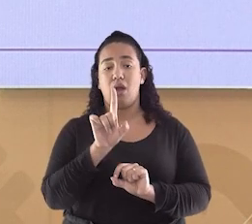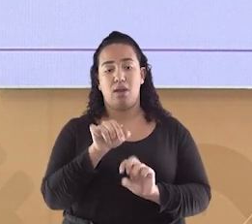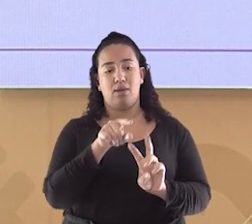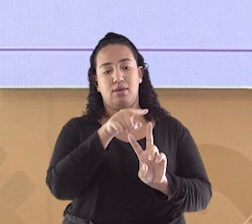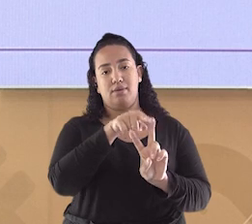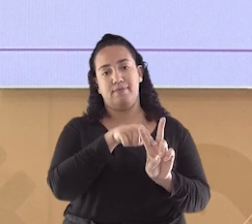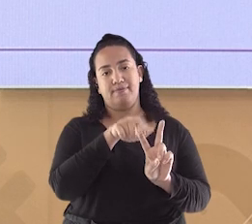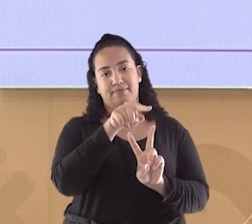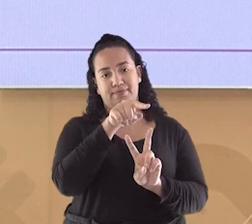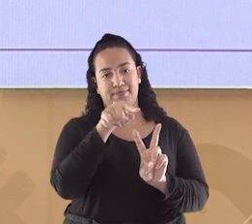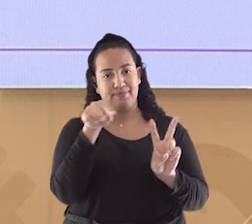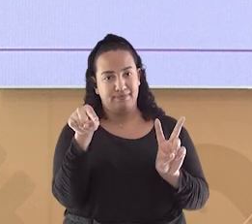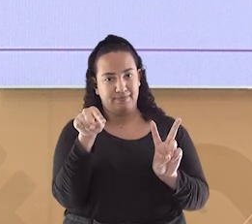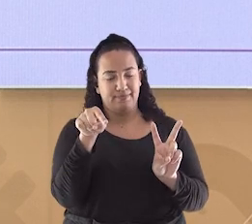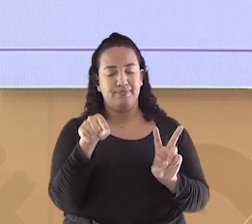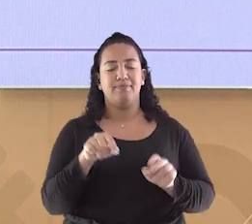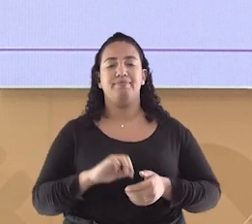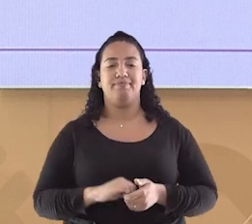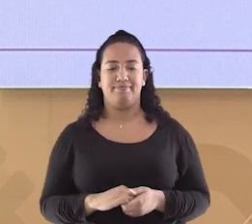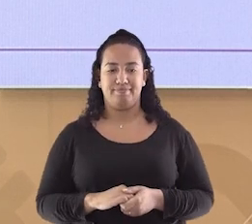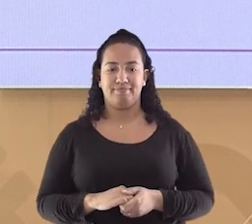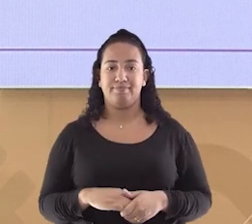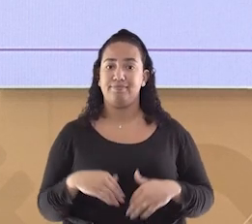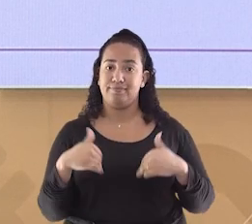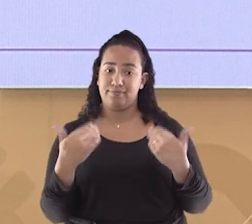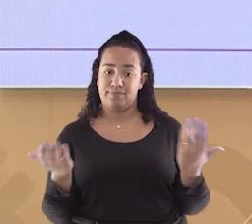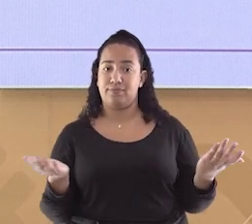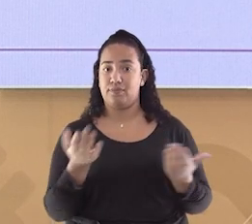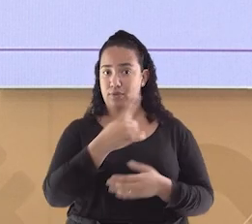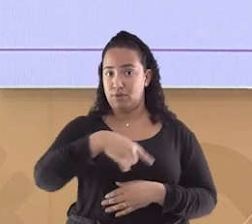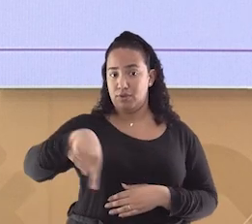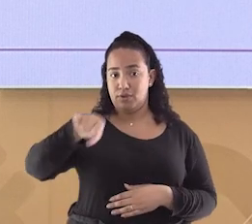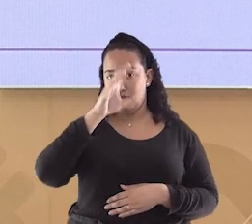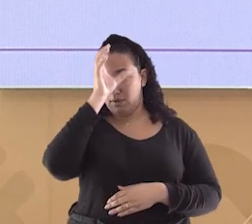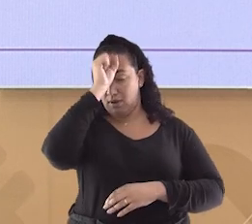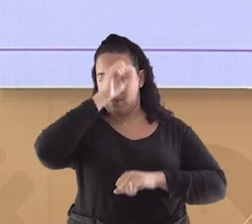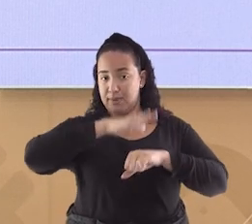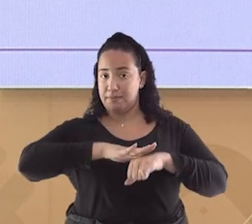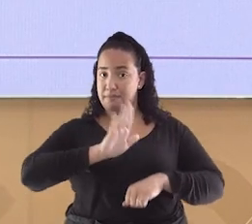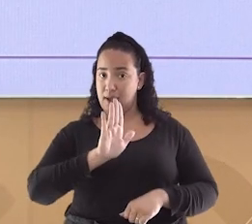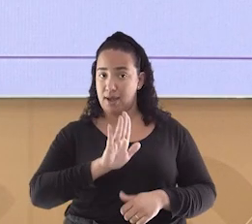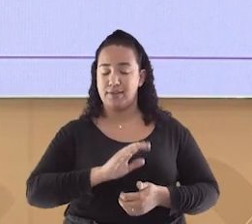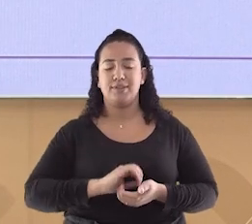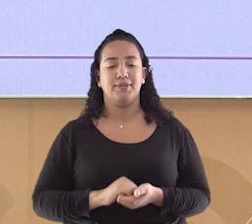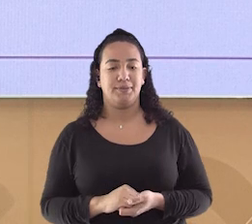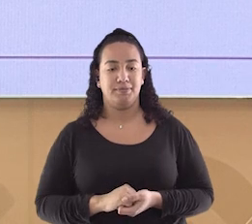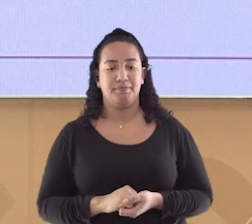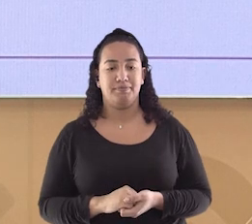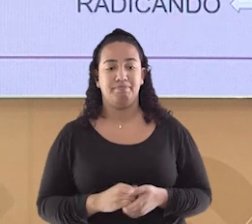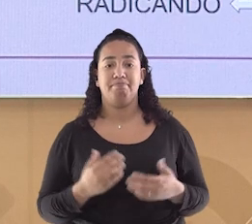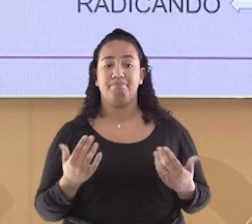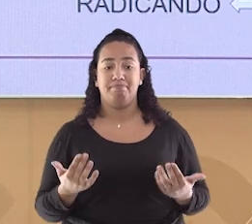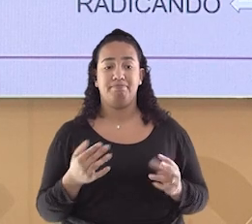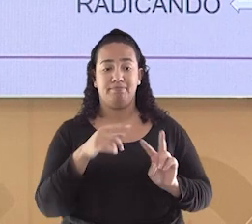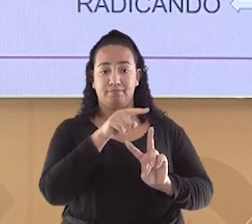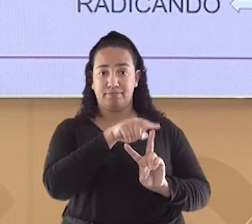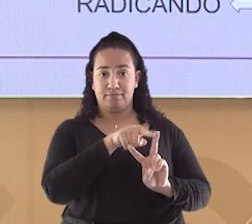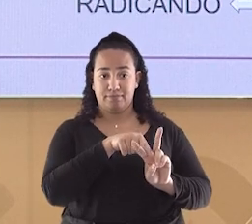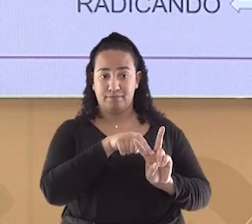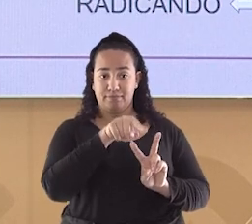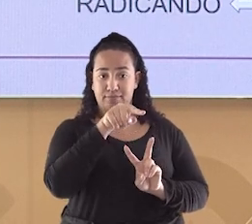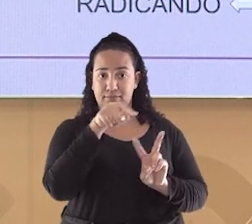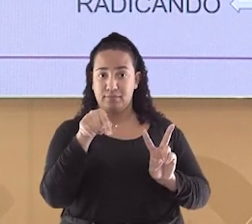cálculo de uma raiz quadrada. Vamos saber mais sobre o cálculo de uma raiz? A radiciação é uma